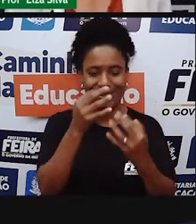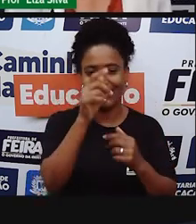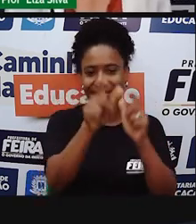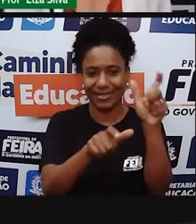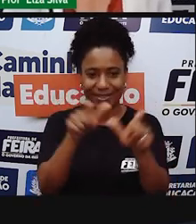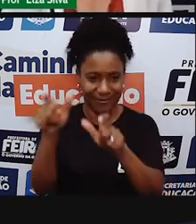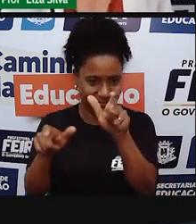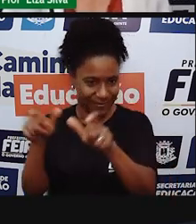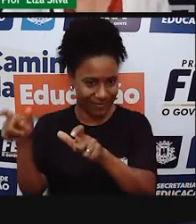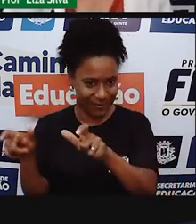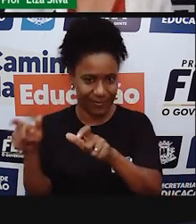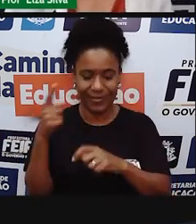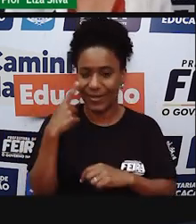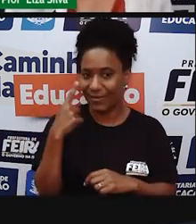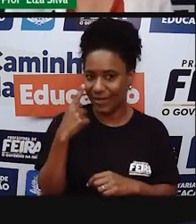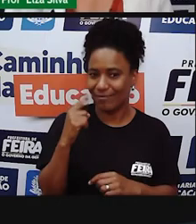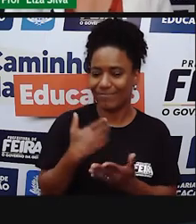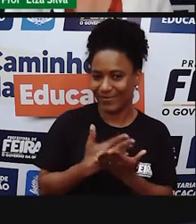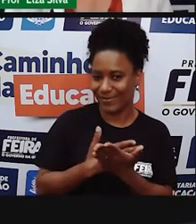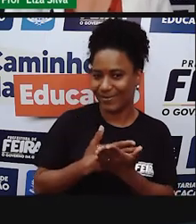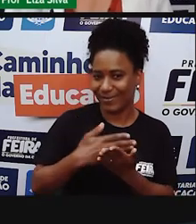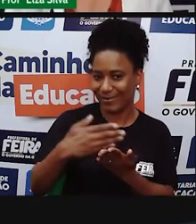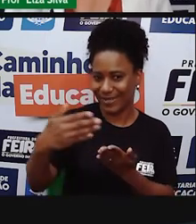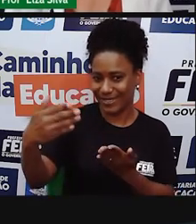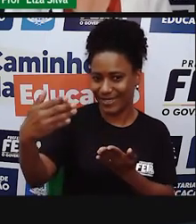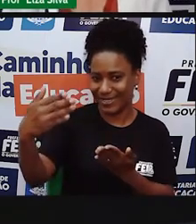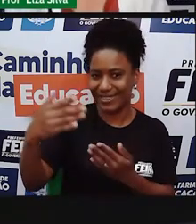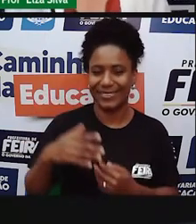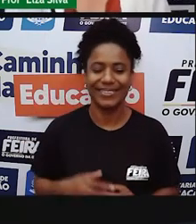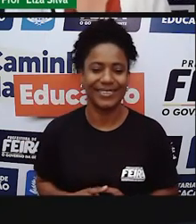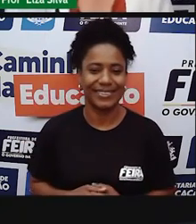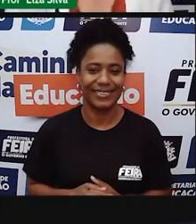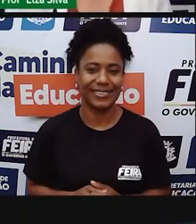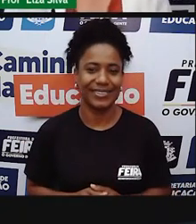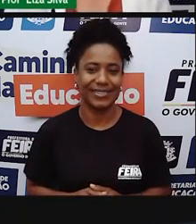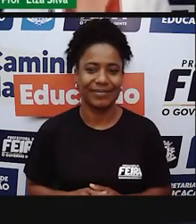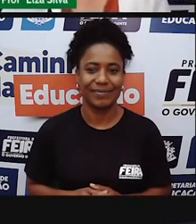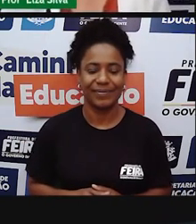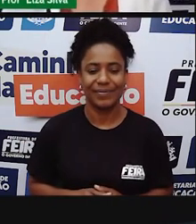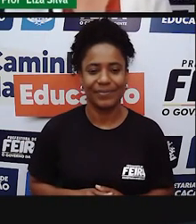atividade. Start? Ok, let's go.